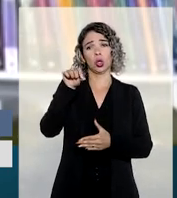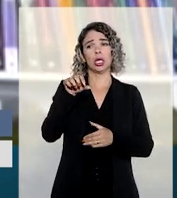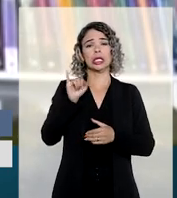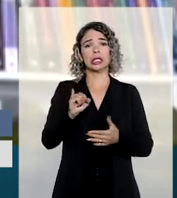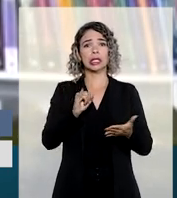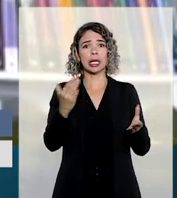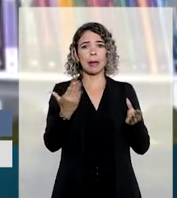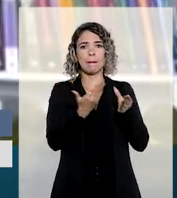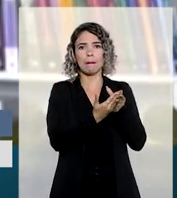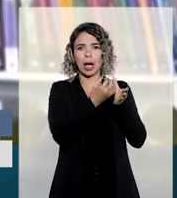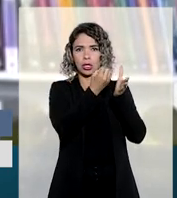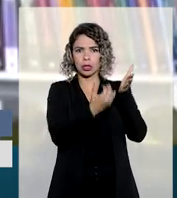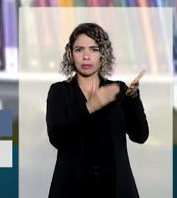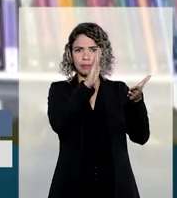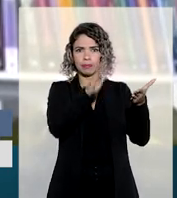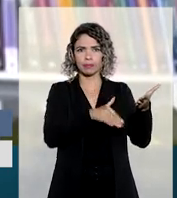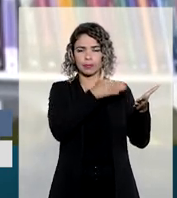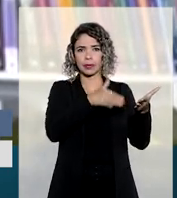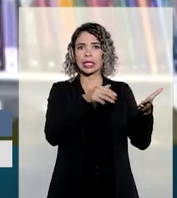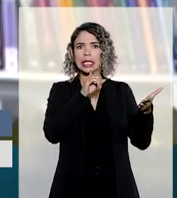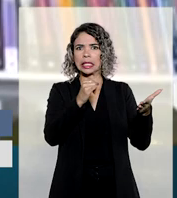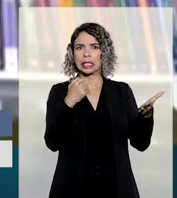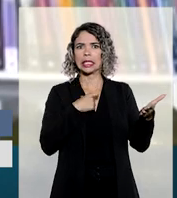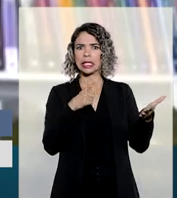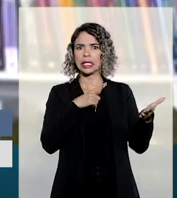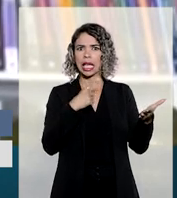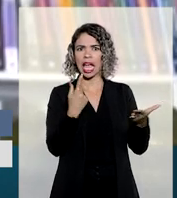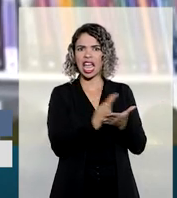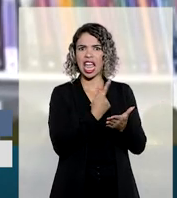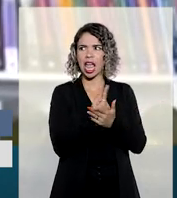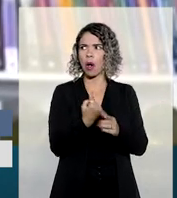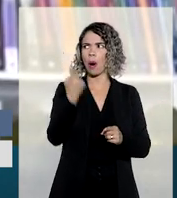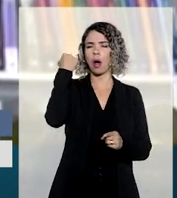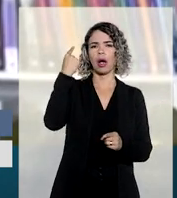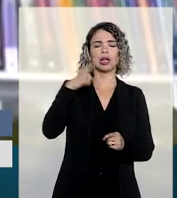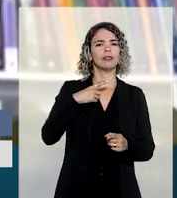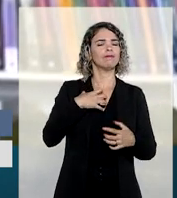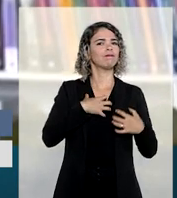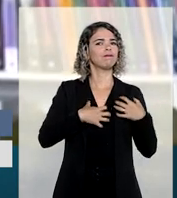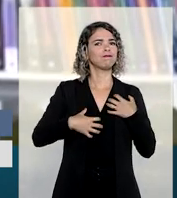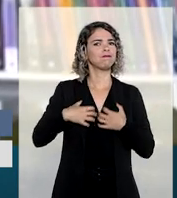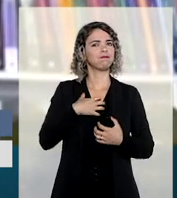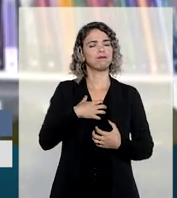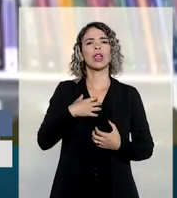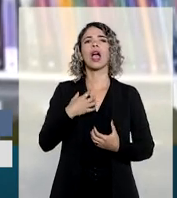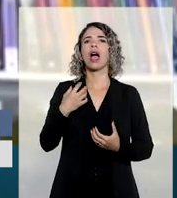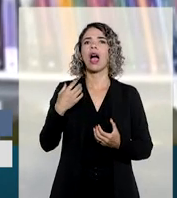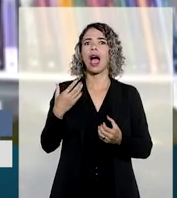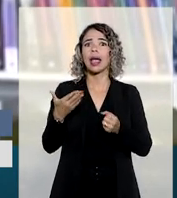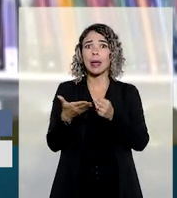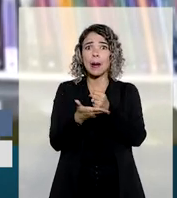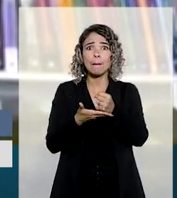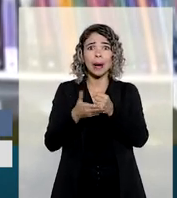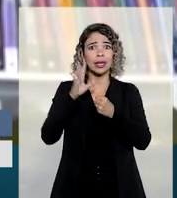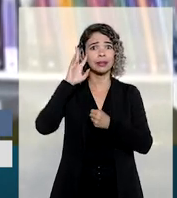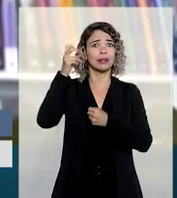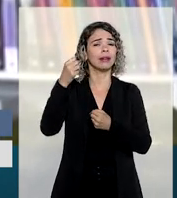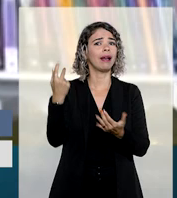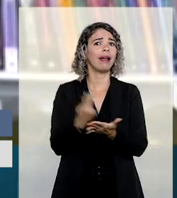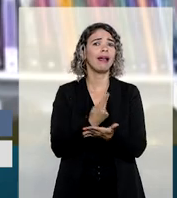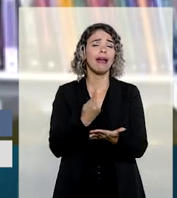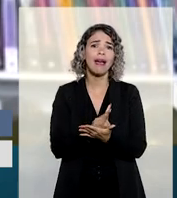se rejeitarem embargos de declaração quando há vícios na decisão, gera, sem dúvida, um vício de fundamentação, um problema